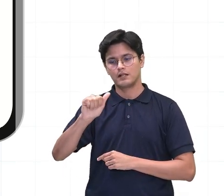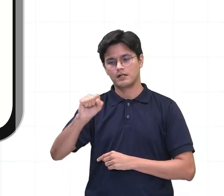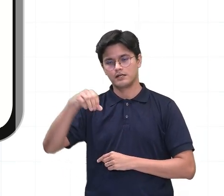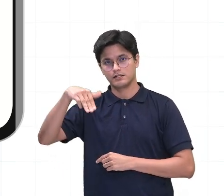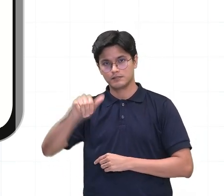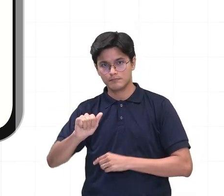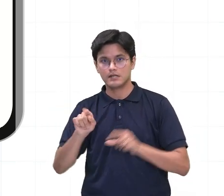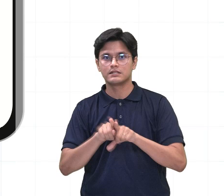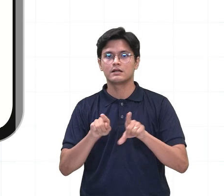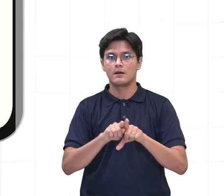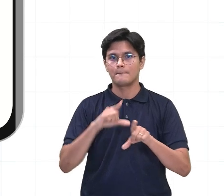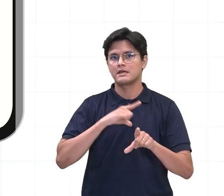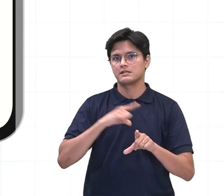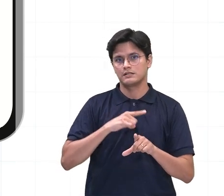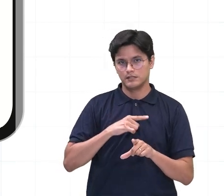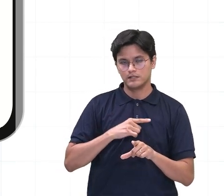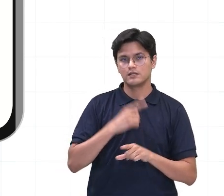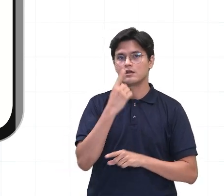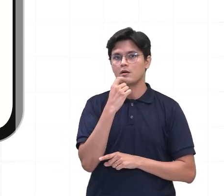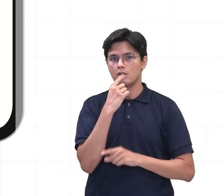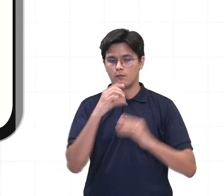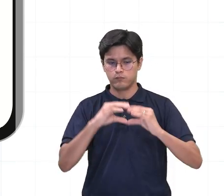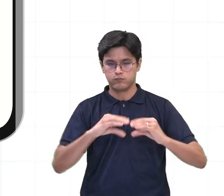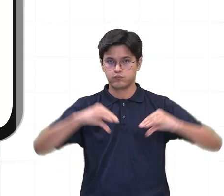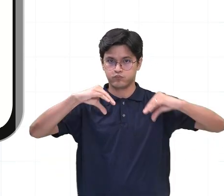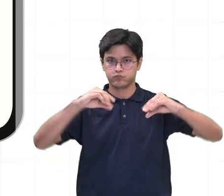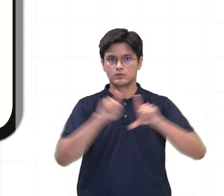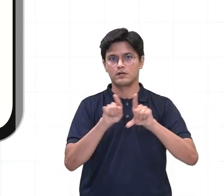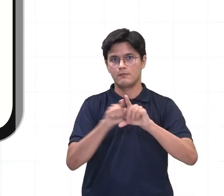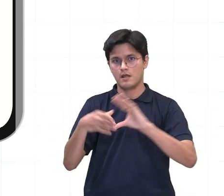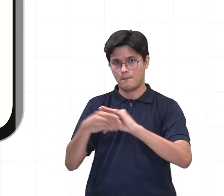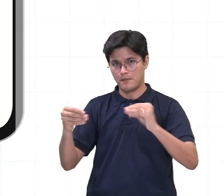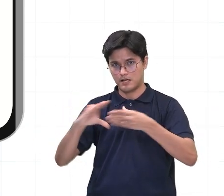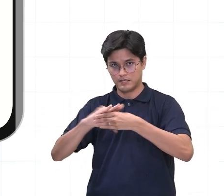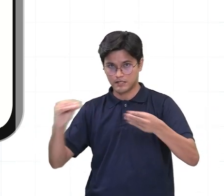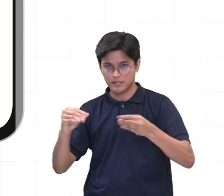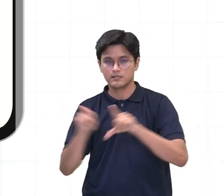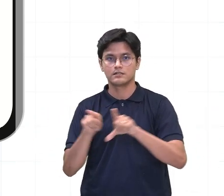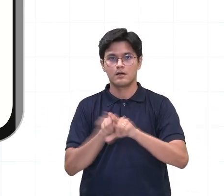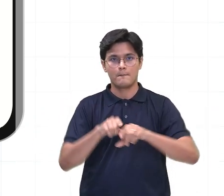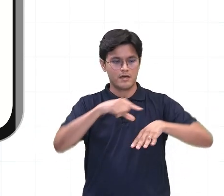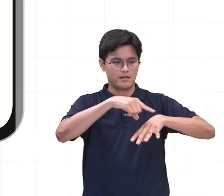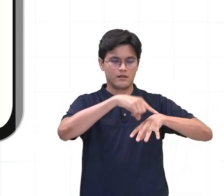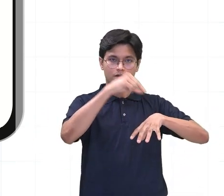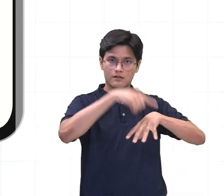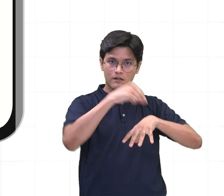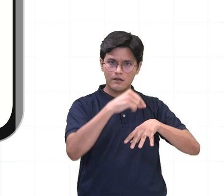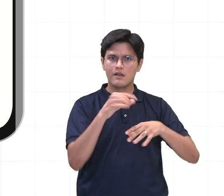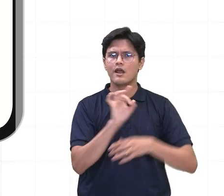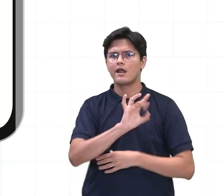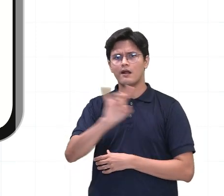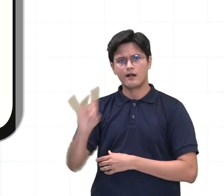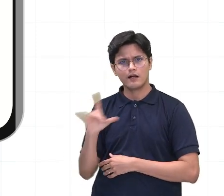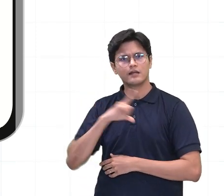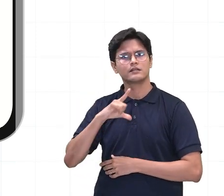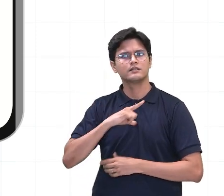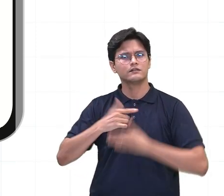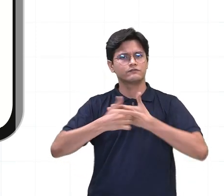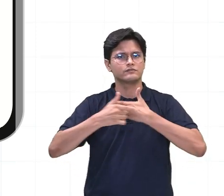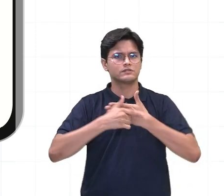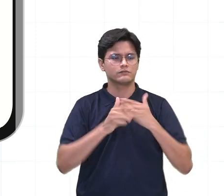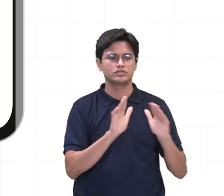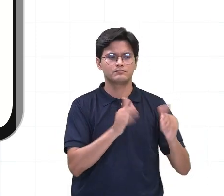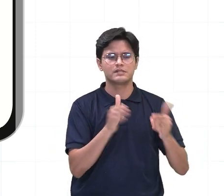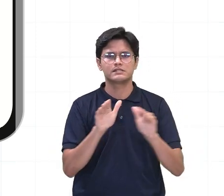nós temos o quê? Hemácias, plaquetas, leucócitos, cada célula com uma função específica, né? Então, quando eu falo,